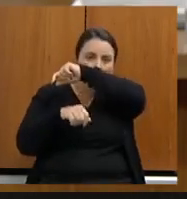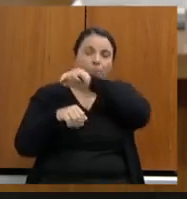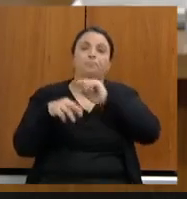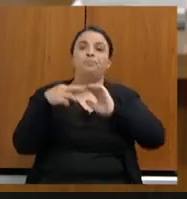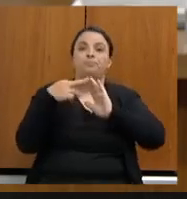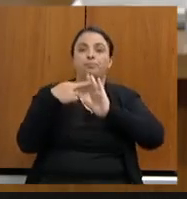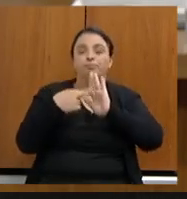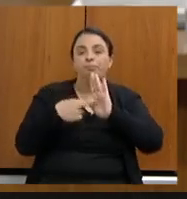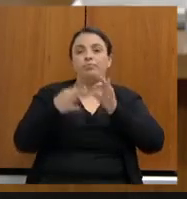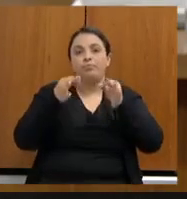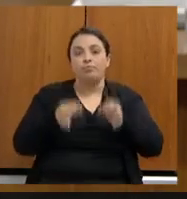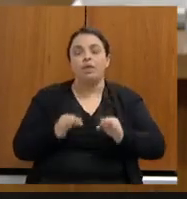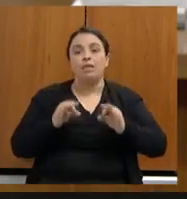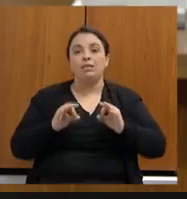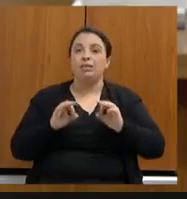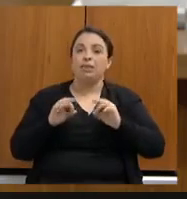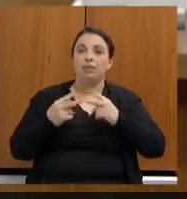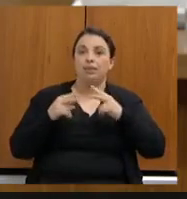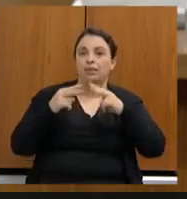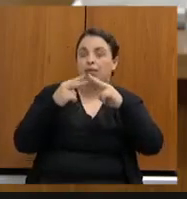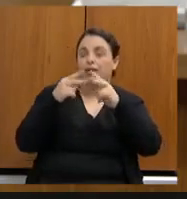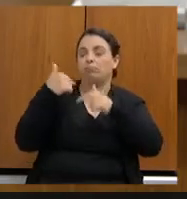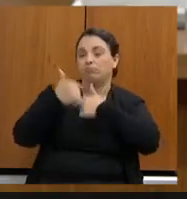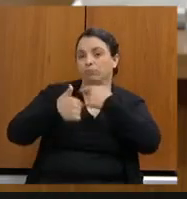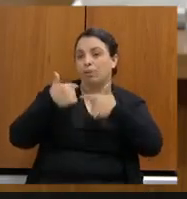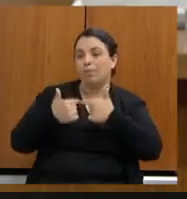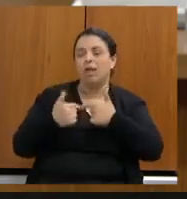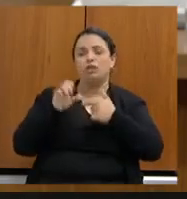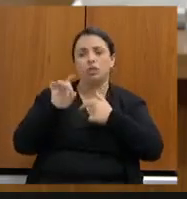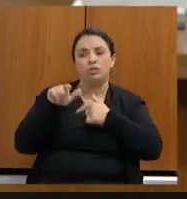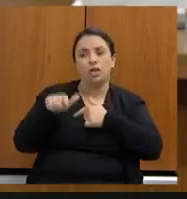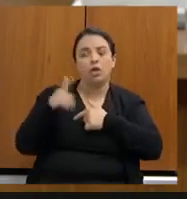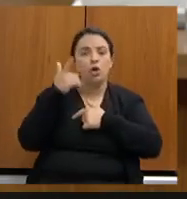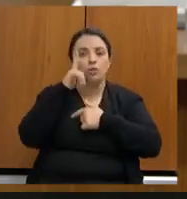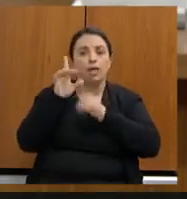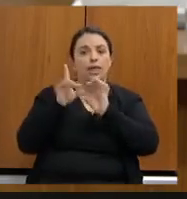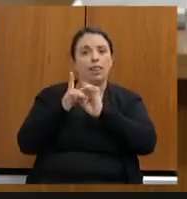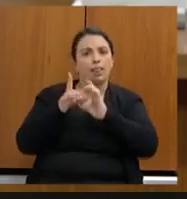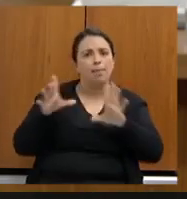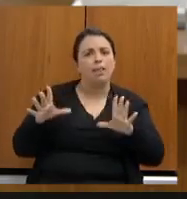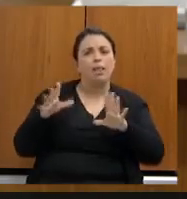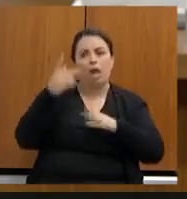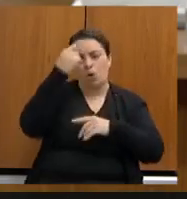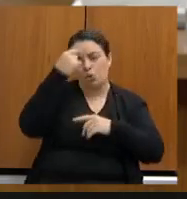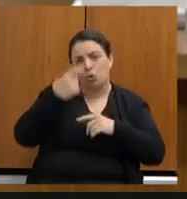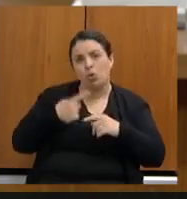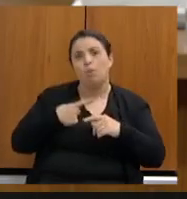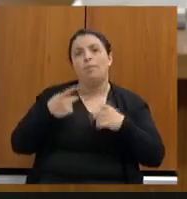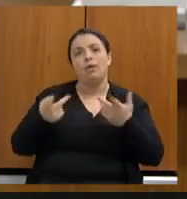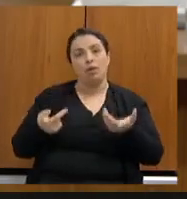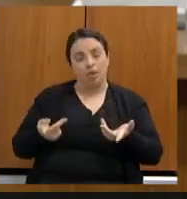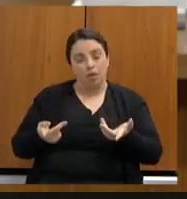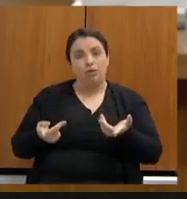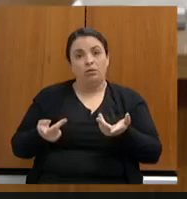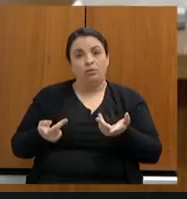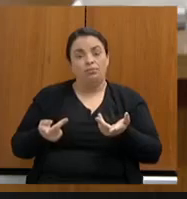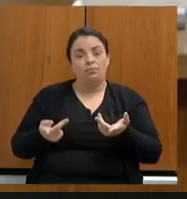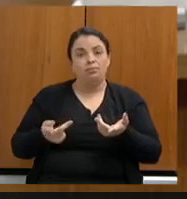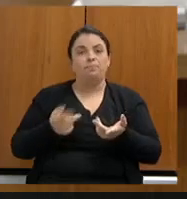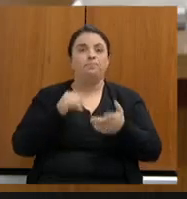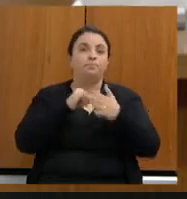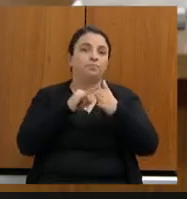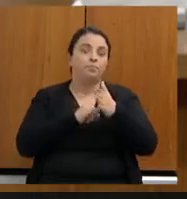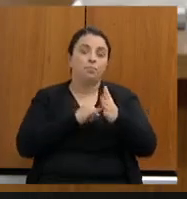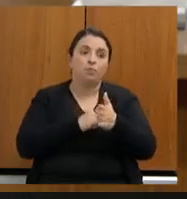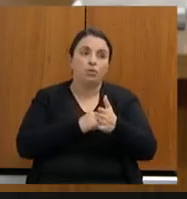só assim eles vão ver ter independência só assim João obter a sua autonomia não existe instituição que não